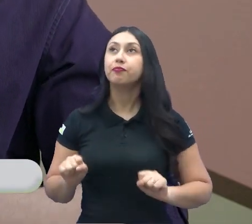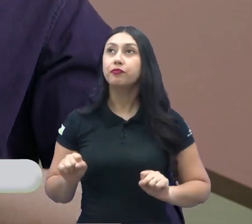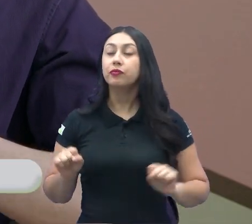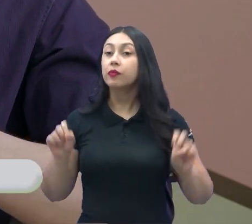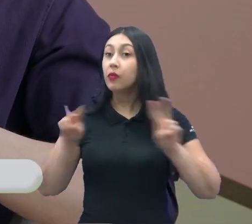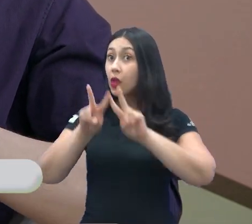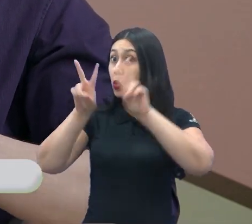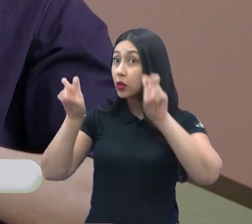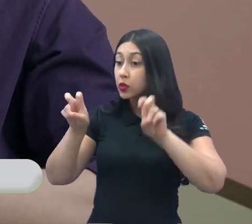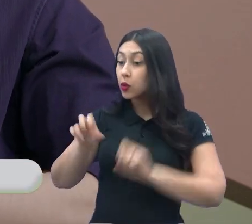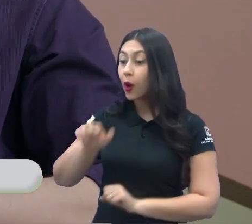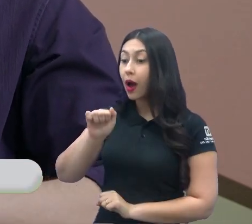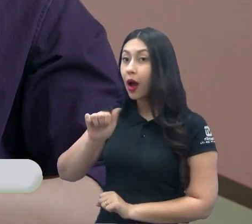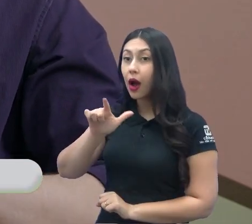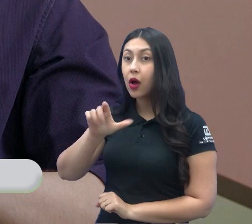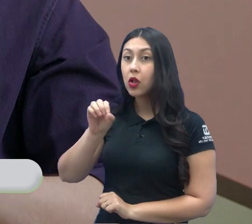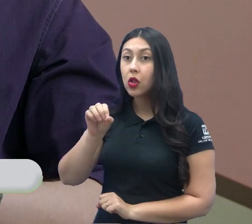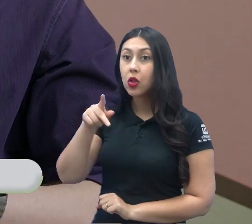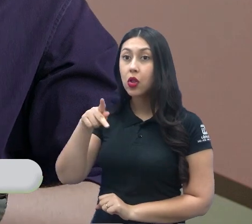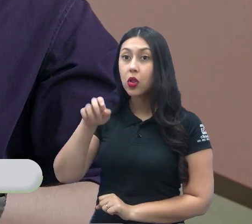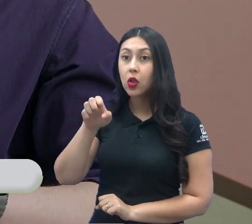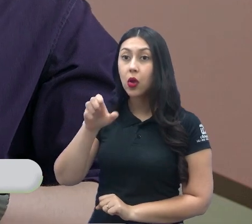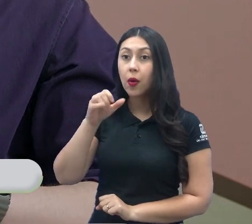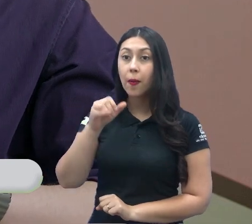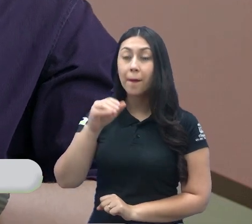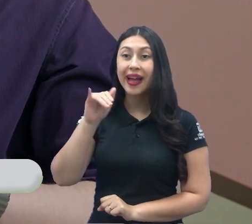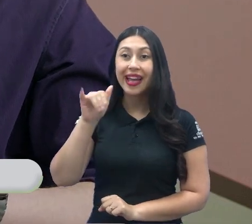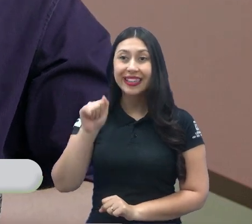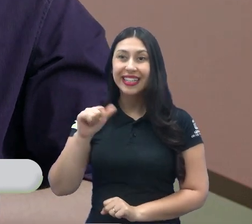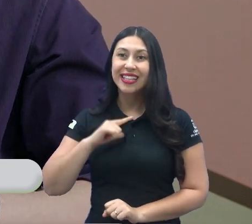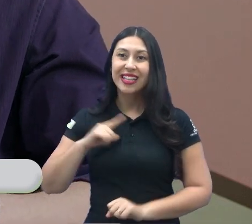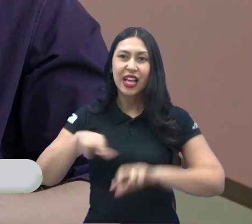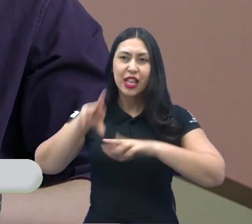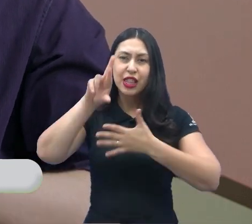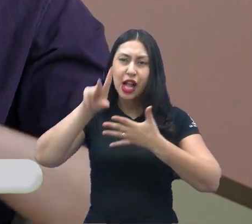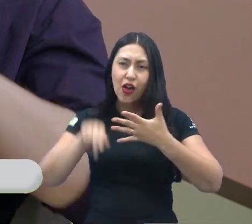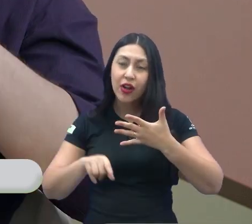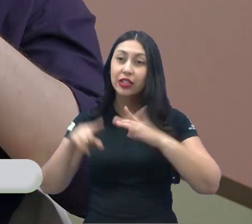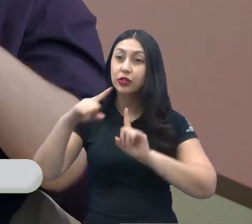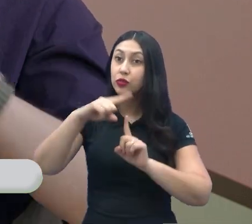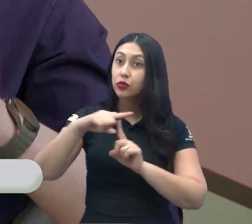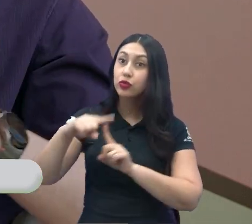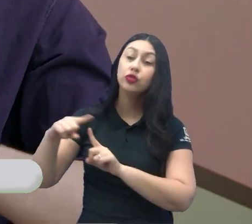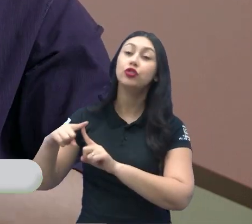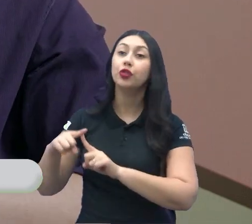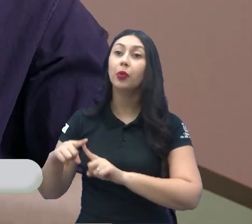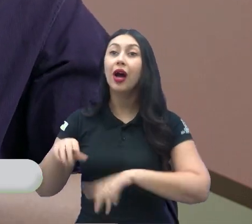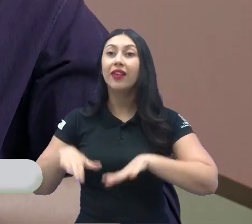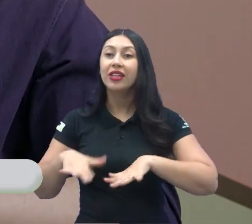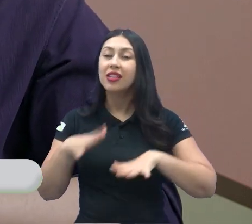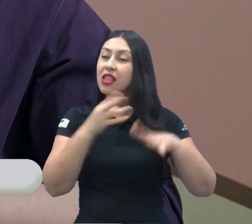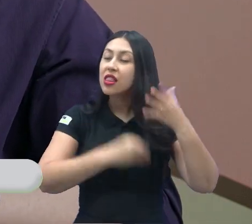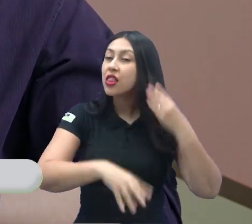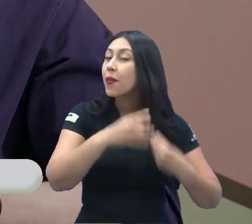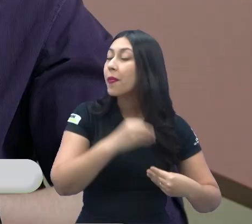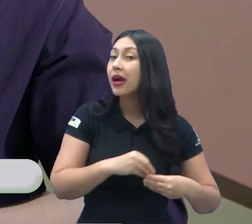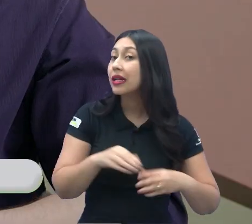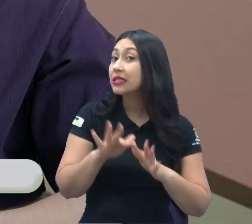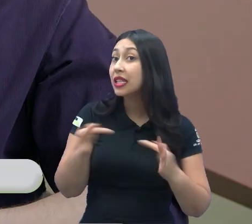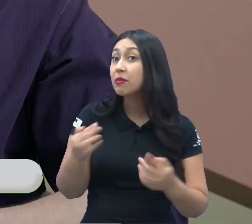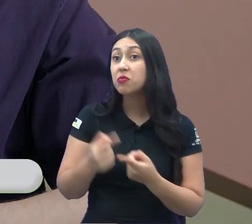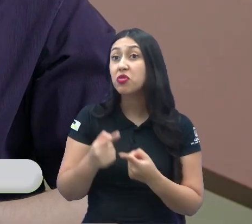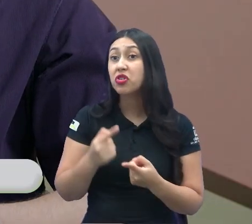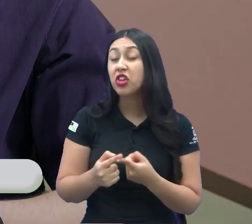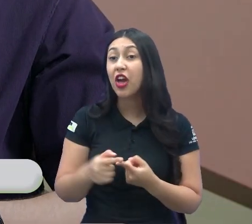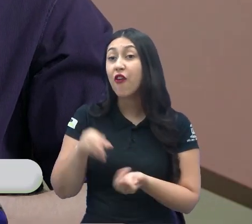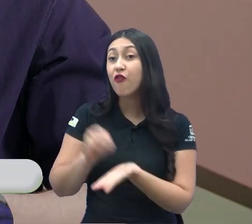alopécia, existem vários tipos de alopécia. Então, desde a alopécia autoimune até uma queda de cabelo, que pode ser algo mais simples, como uma deficiência nutricional. Então,